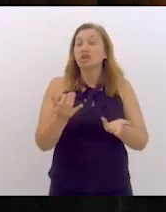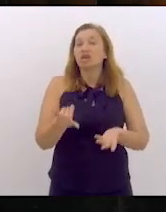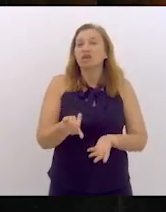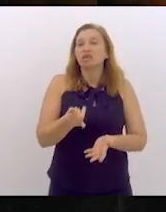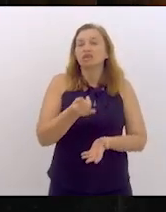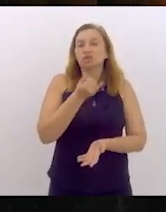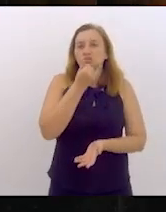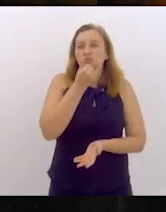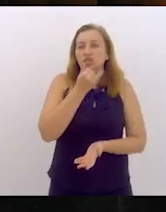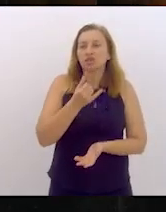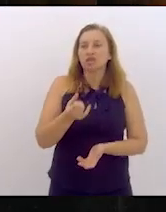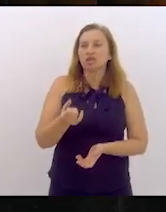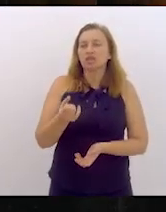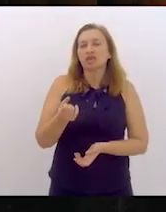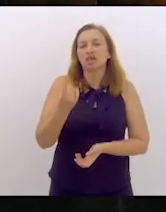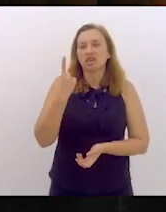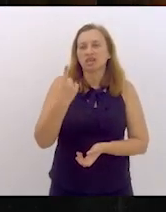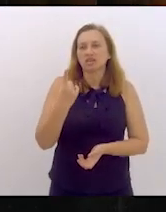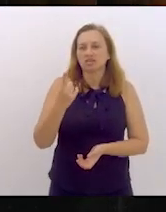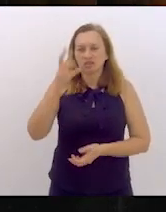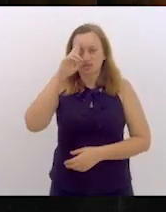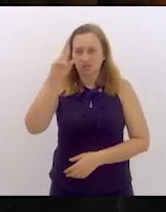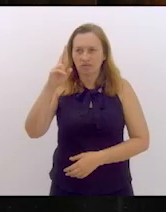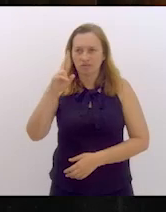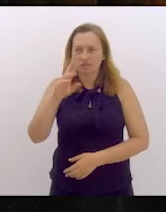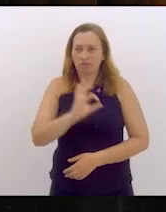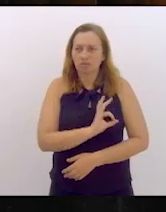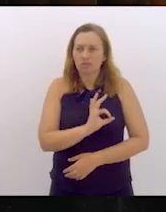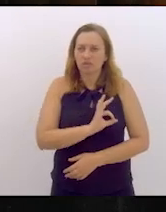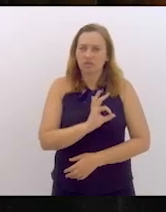Civil Allan turnowski